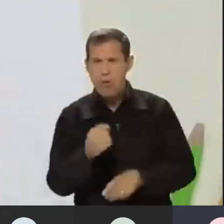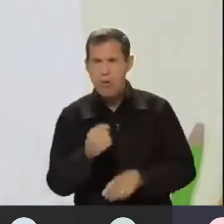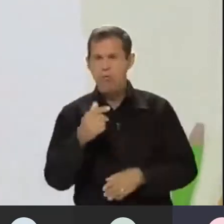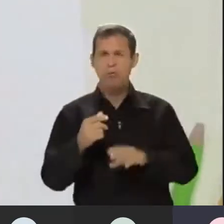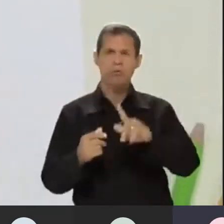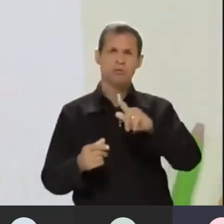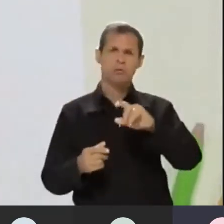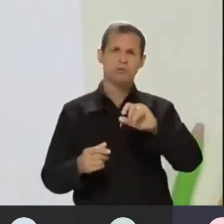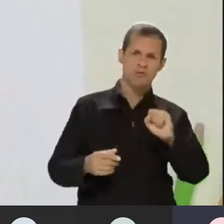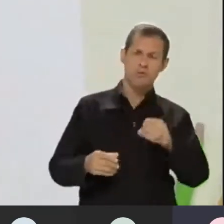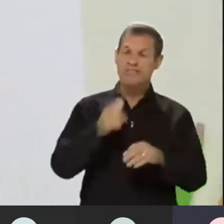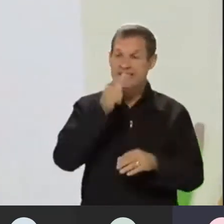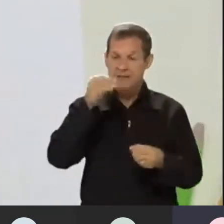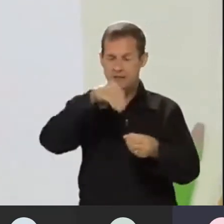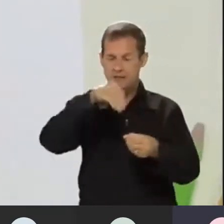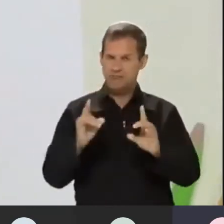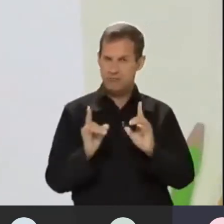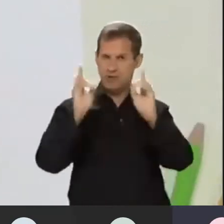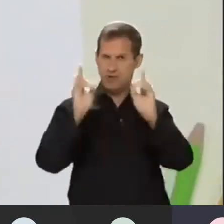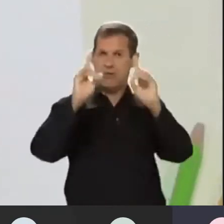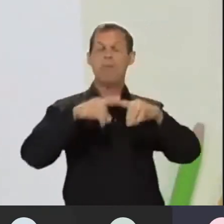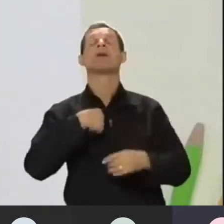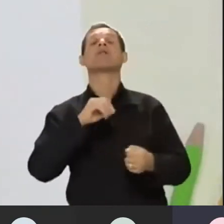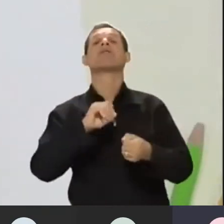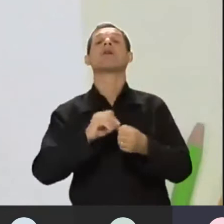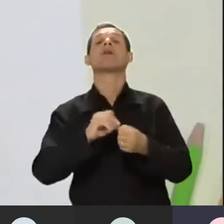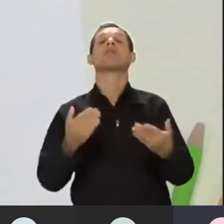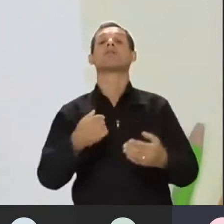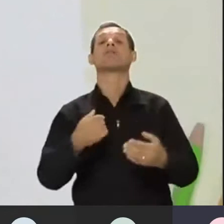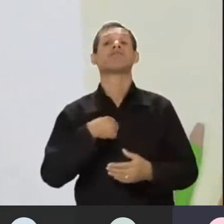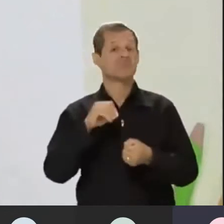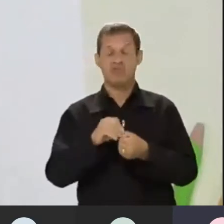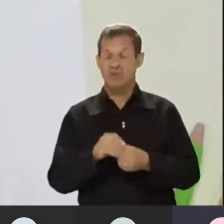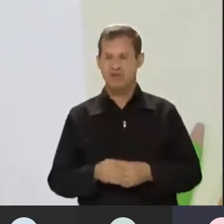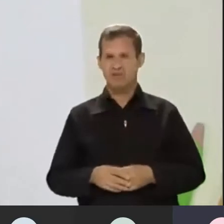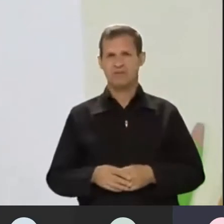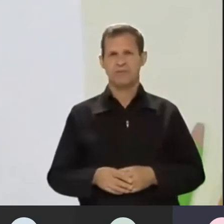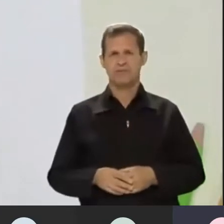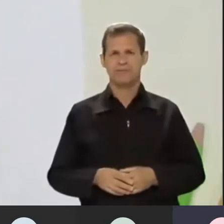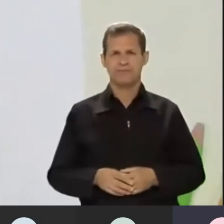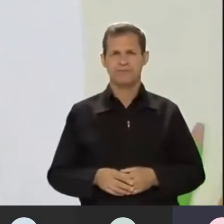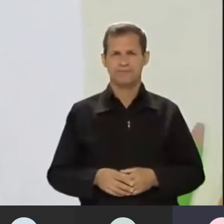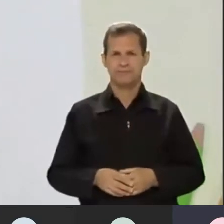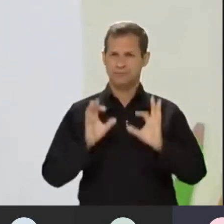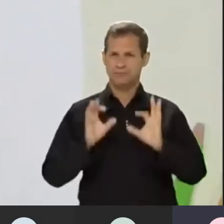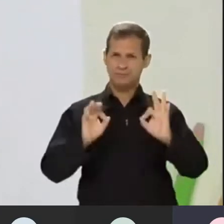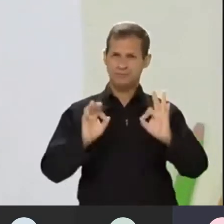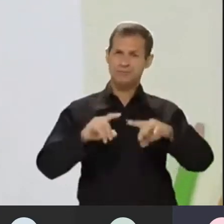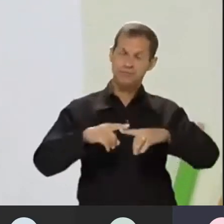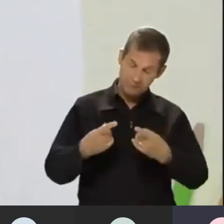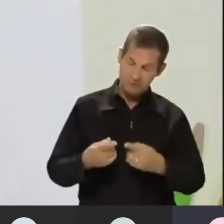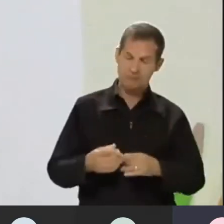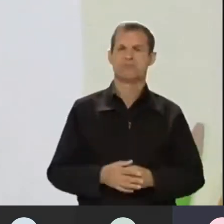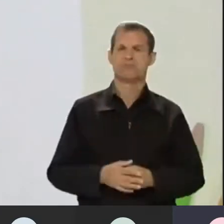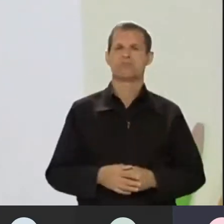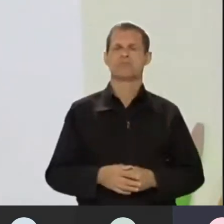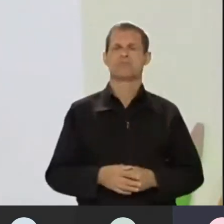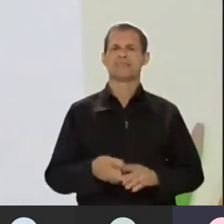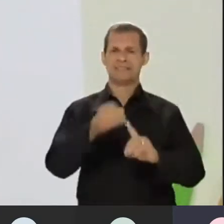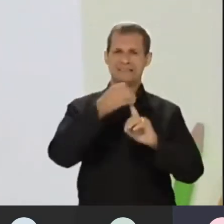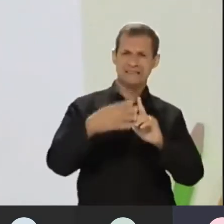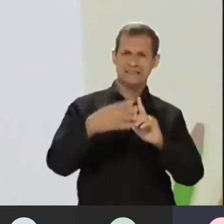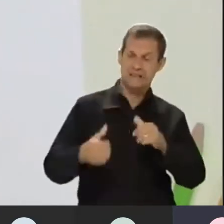gotículas para o ambiente interno da minha edificação. Então, o que eu estou fazendo aqui? Eu não estou fazendo a parte, obviamente,